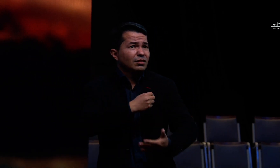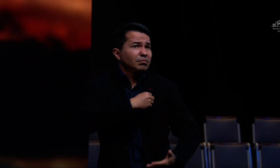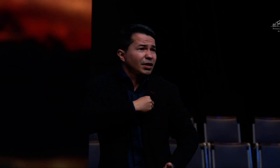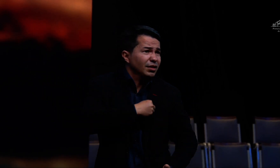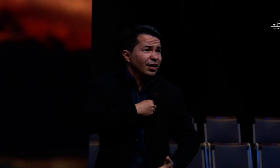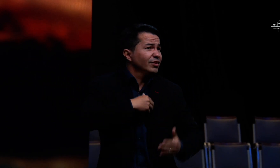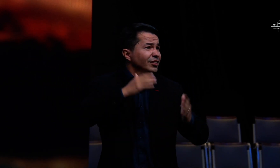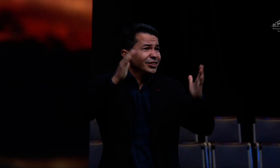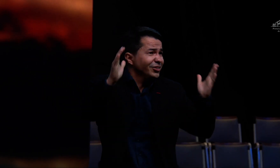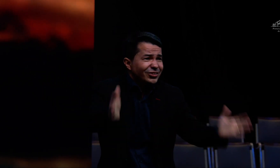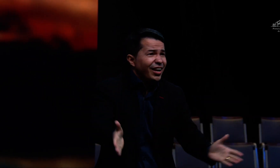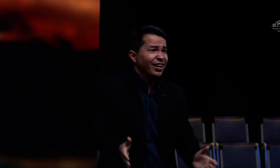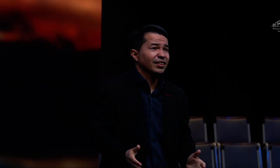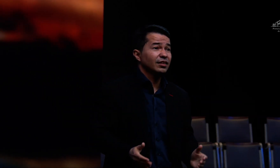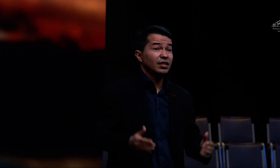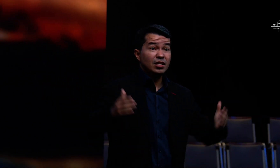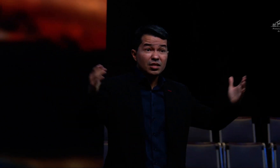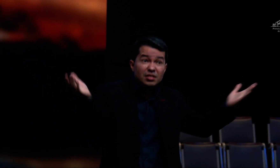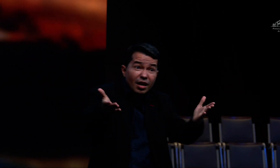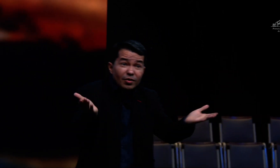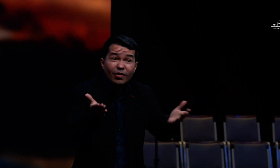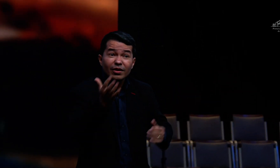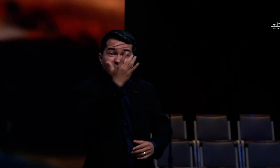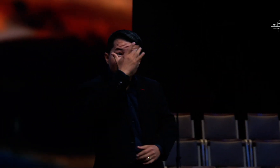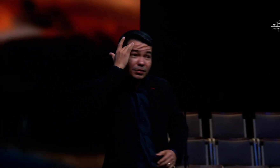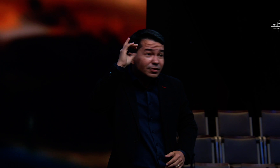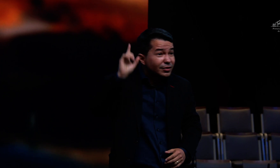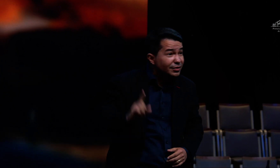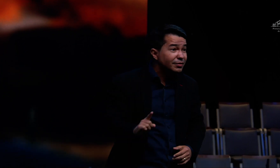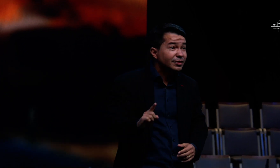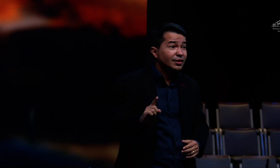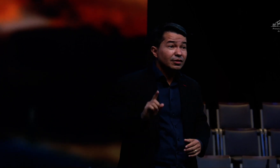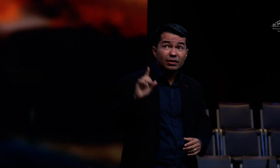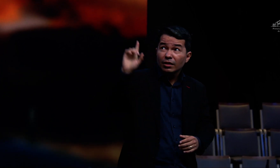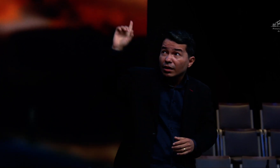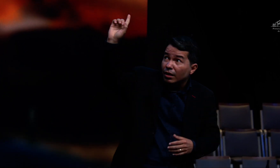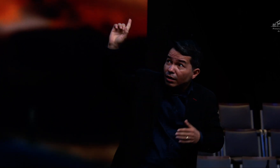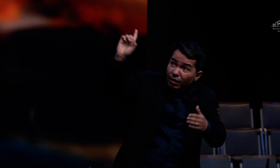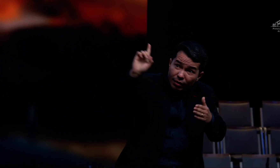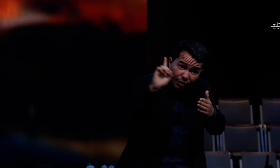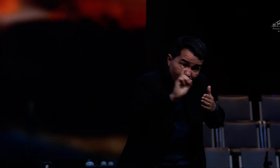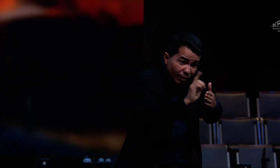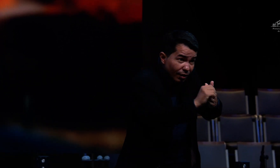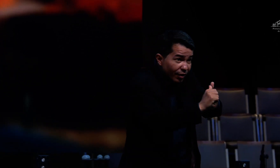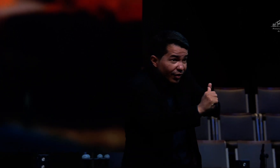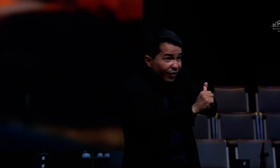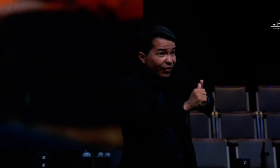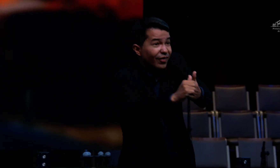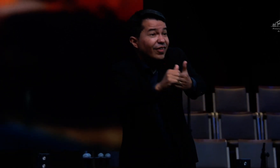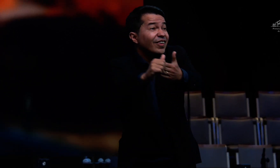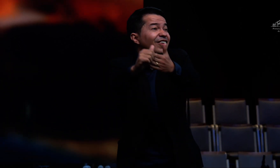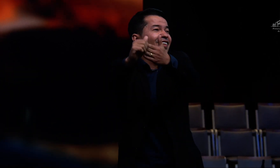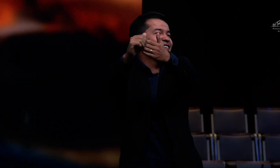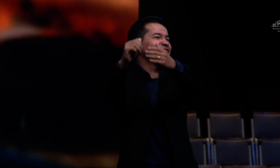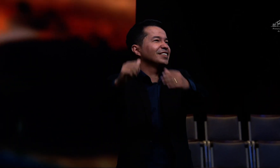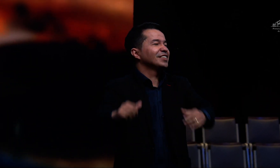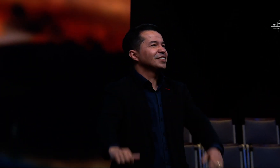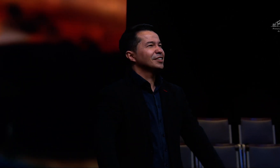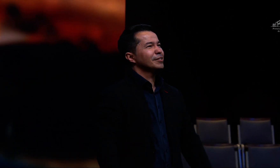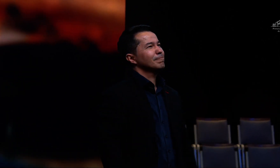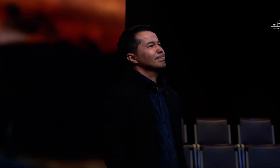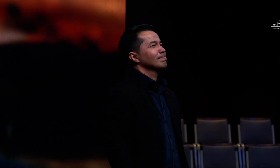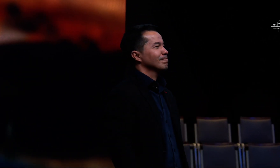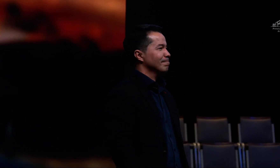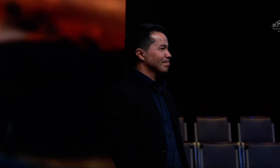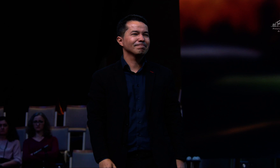sentimento de ter os seus pecados perdoados. E hoje, as pessoas com deficiência, elas aceitam e